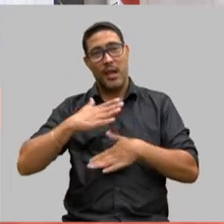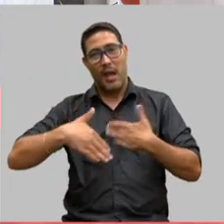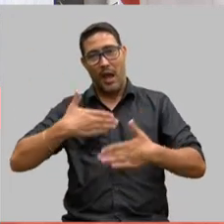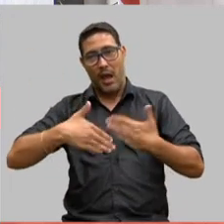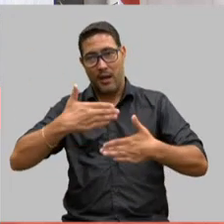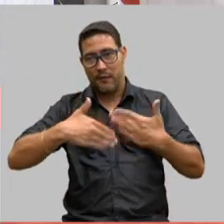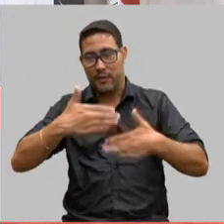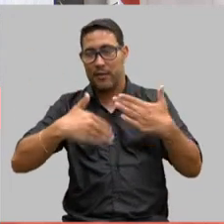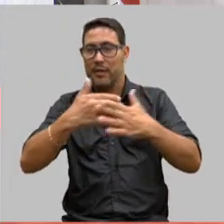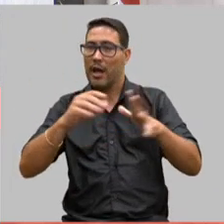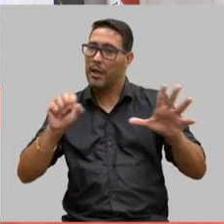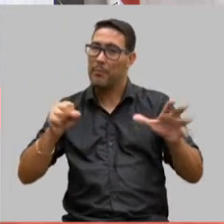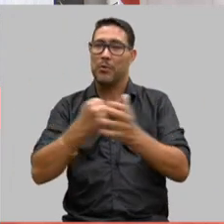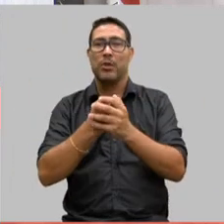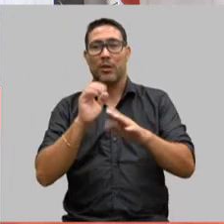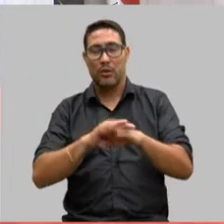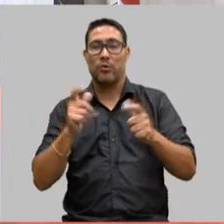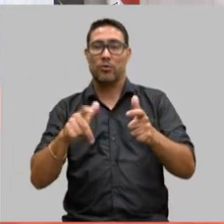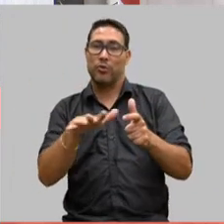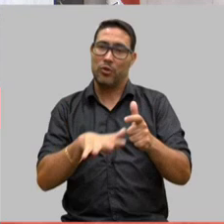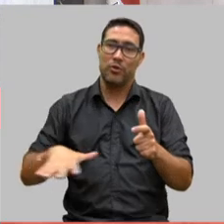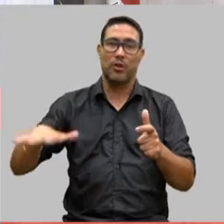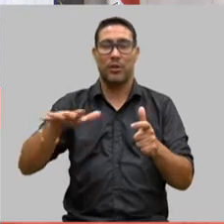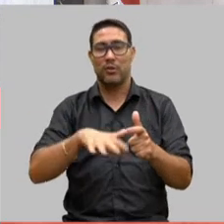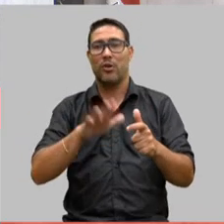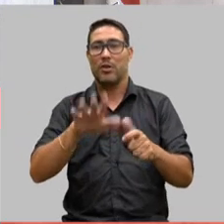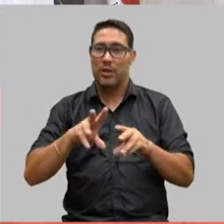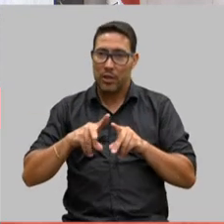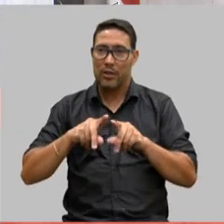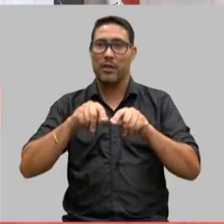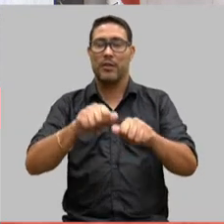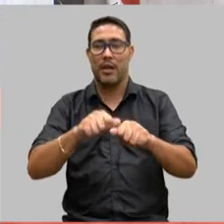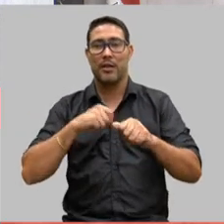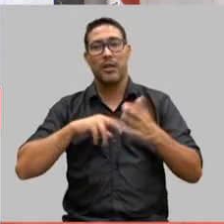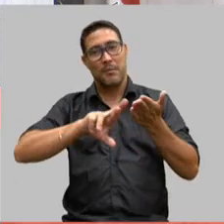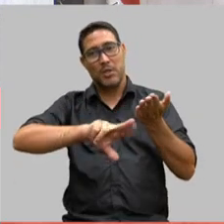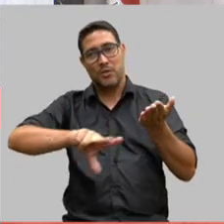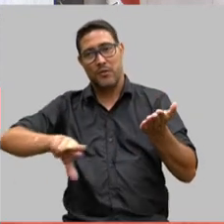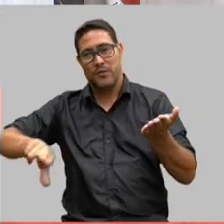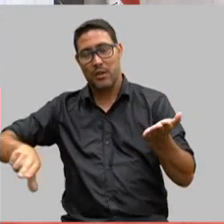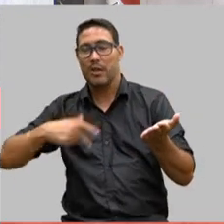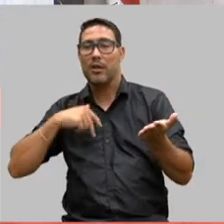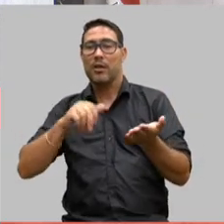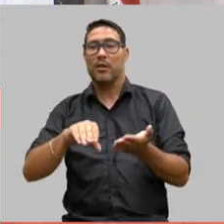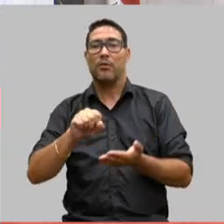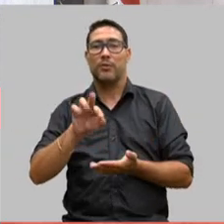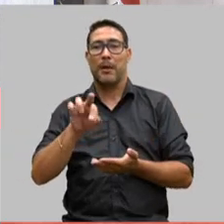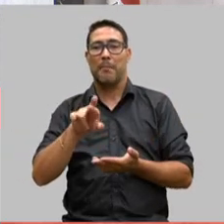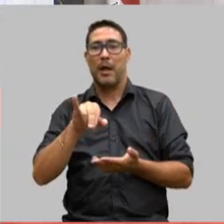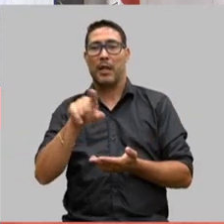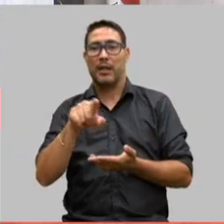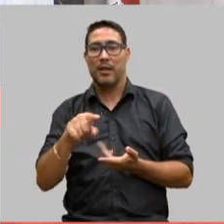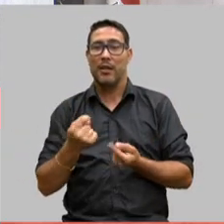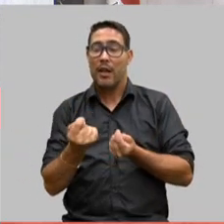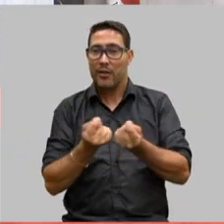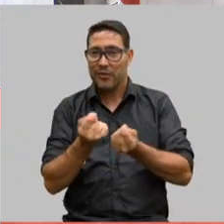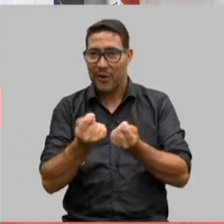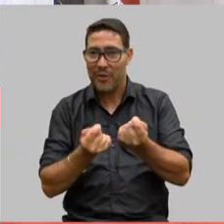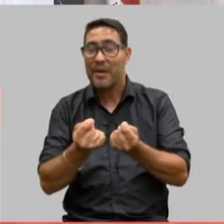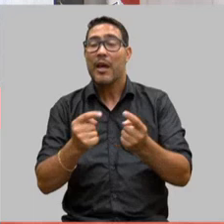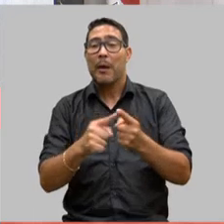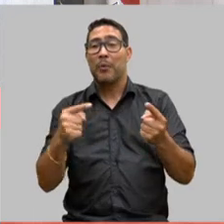nossos territórios, das nossas serras, para a diversificação da matriz econômica do nosso Estado, paralelo a